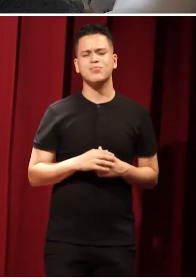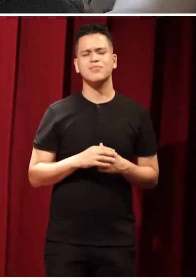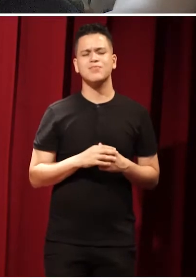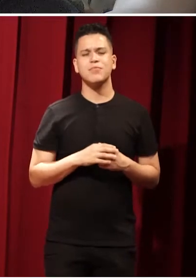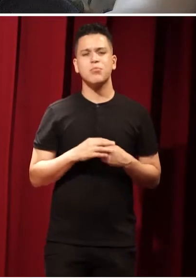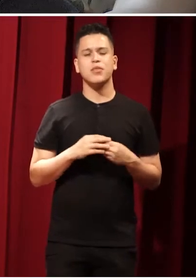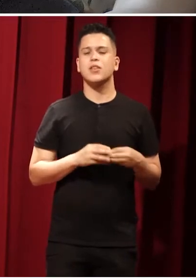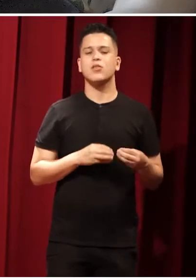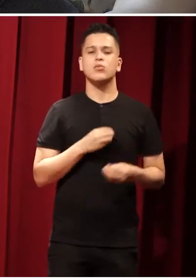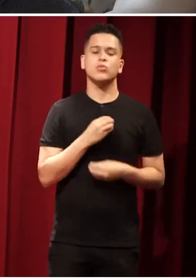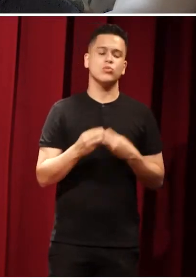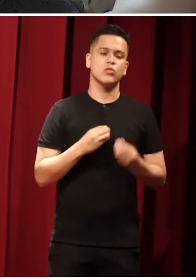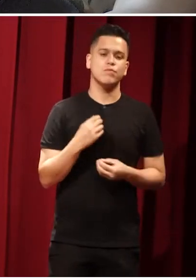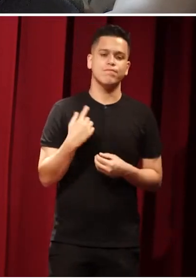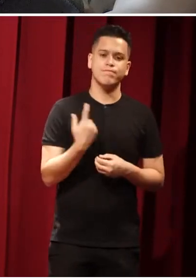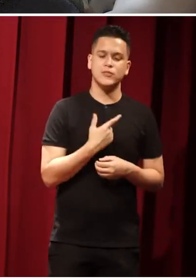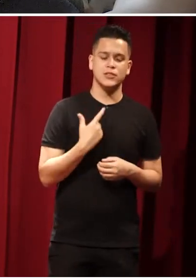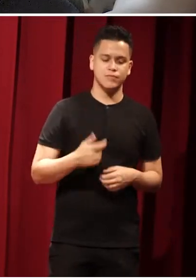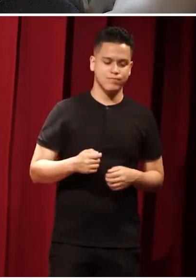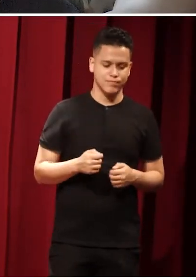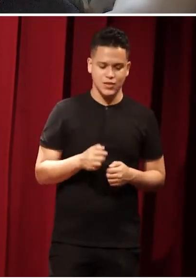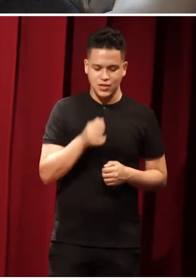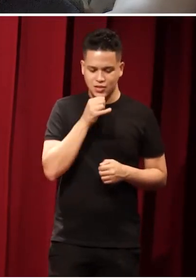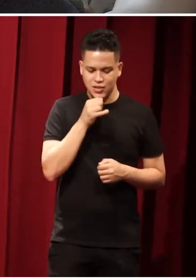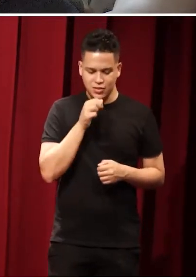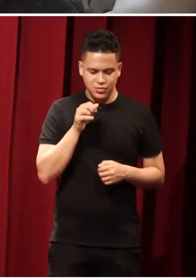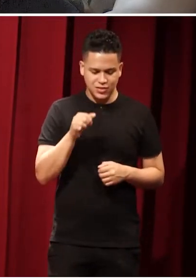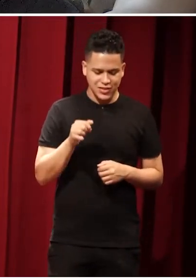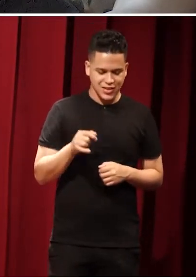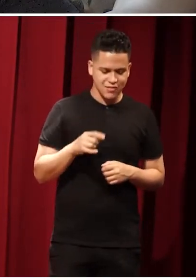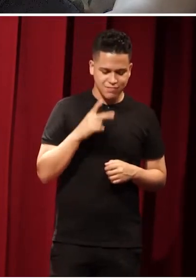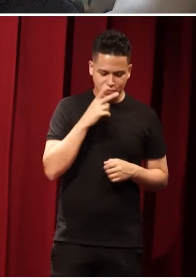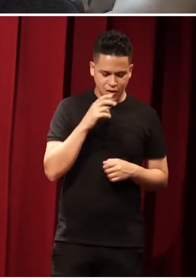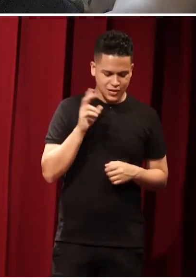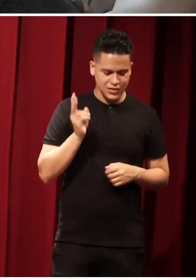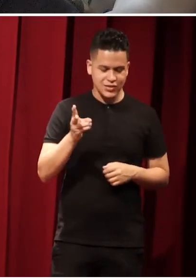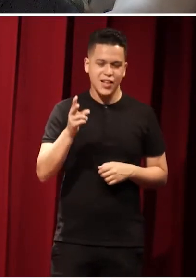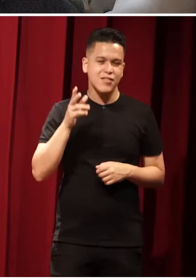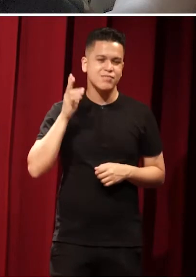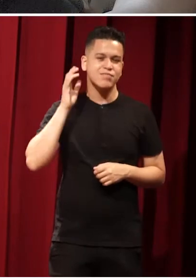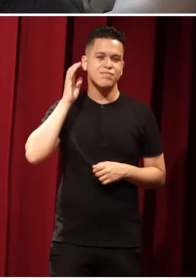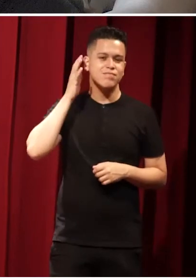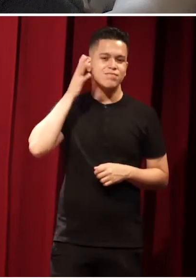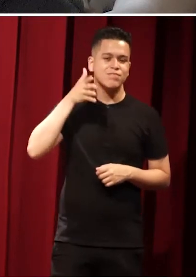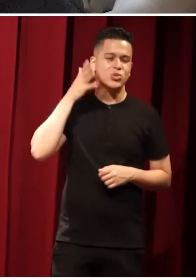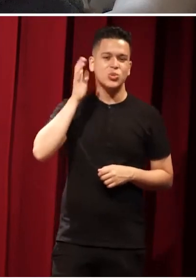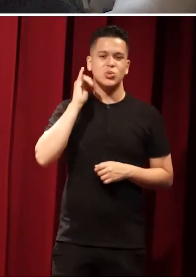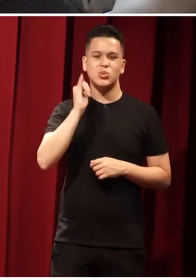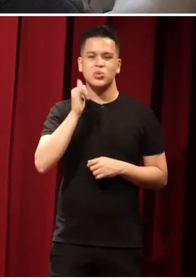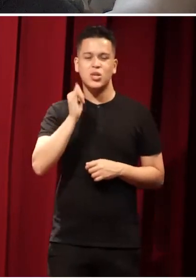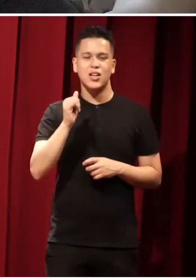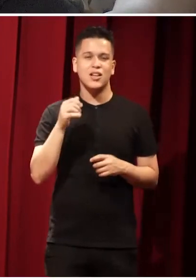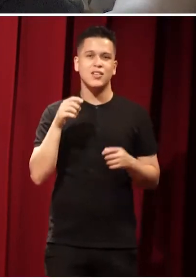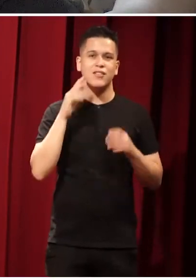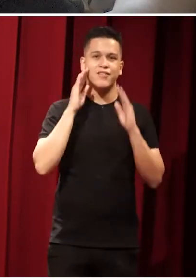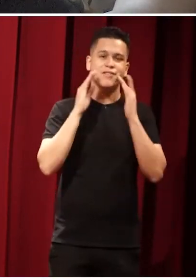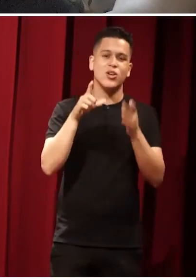Como fazer isso se há um discurso de que o capitalismo vai